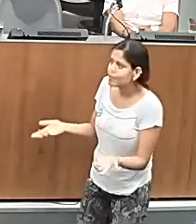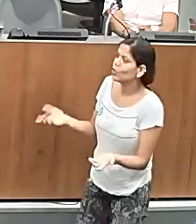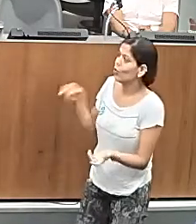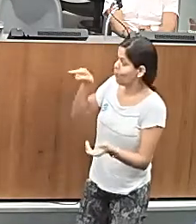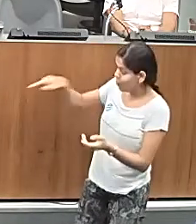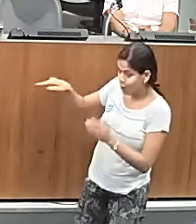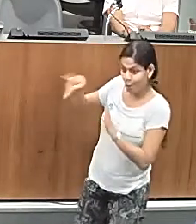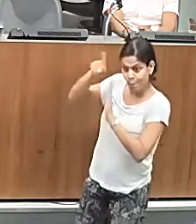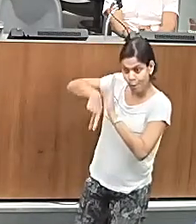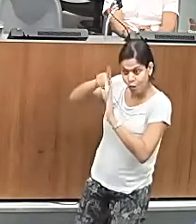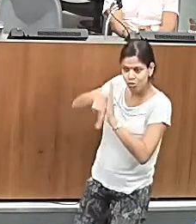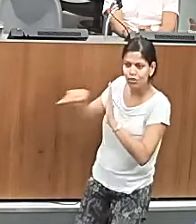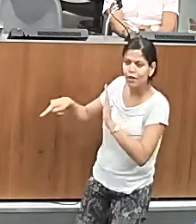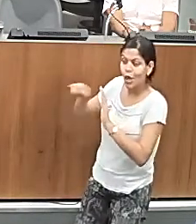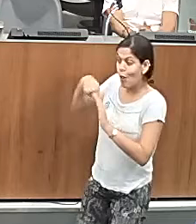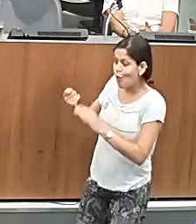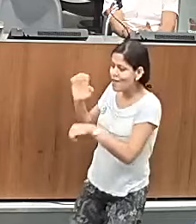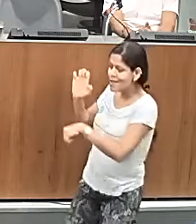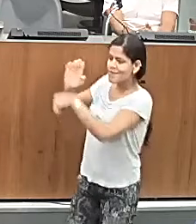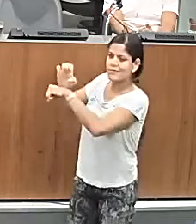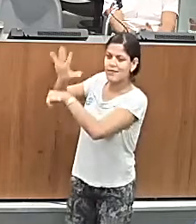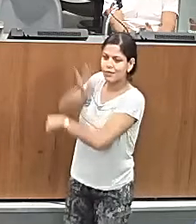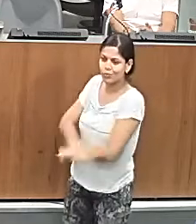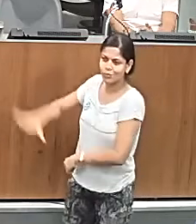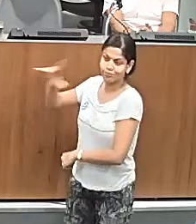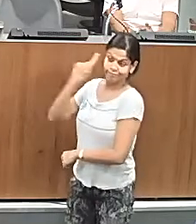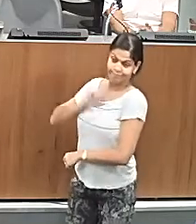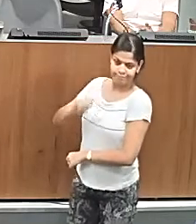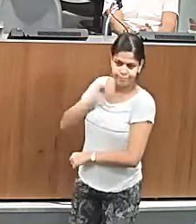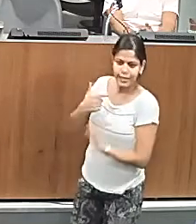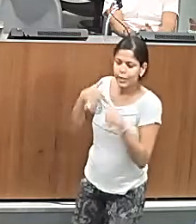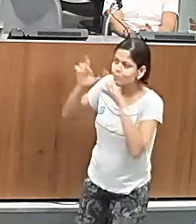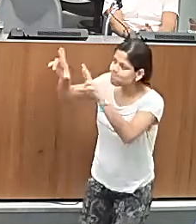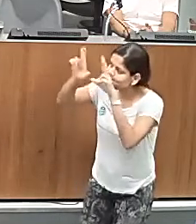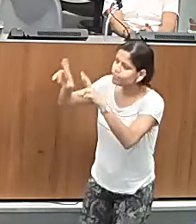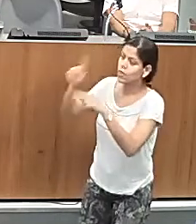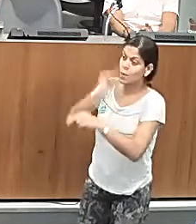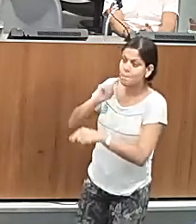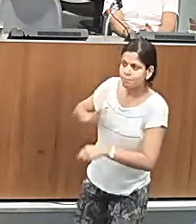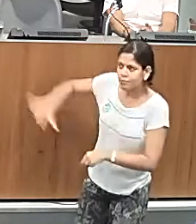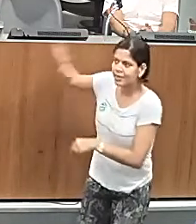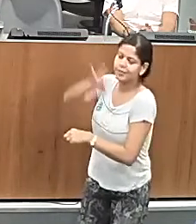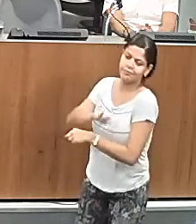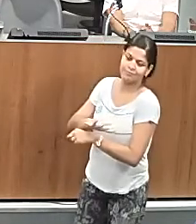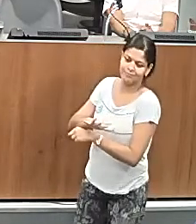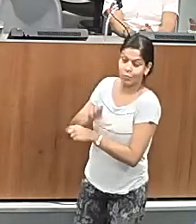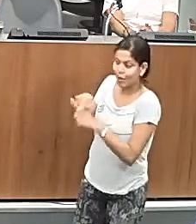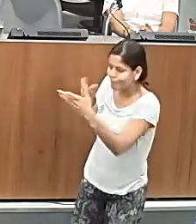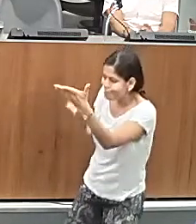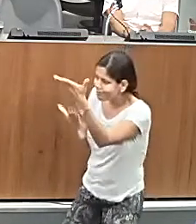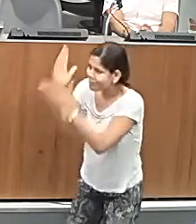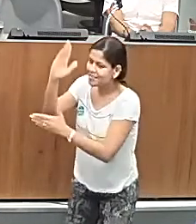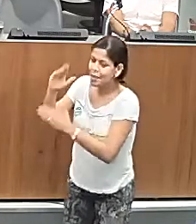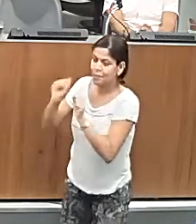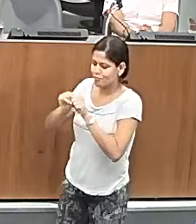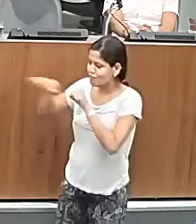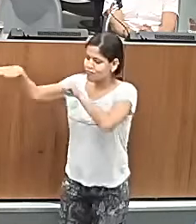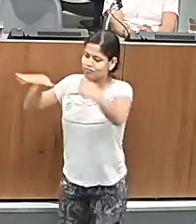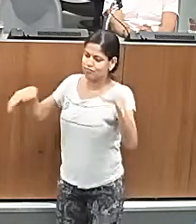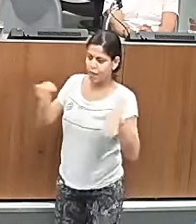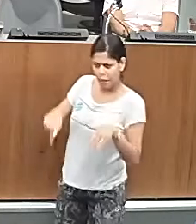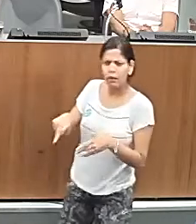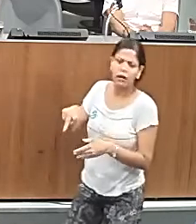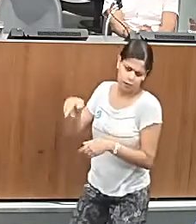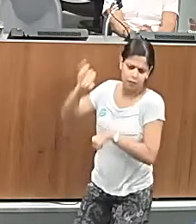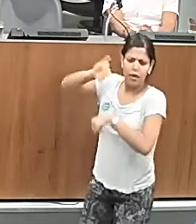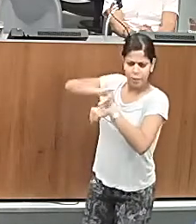bilíngue. Mas não temos uma escola bilíngue. Esse projeto do deputado Zé Guilherme é o que nós buscamos, é o que